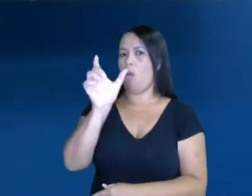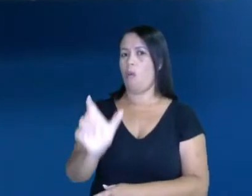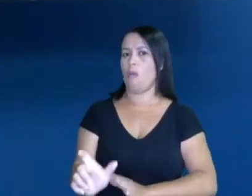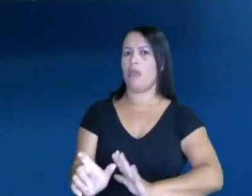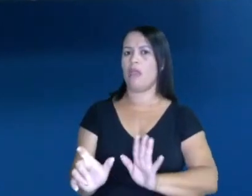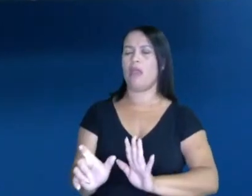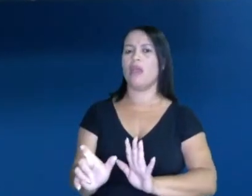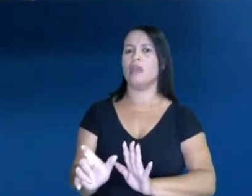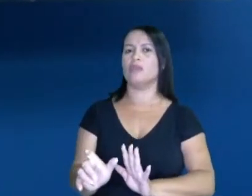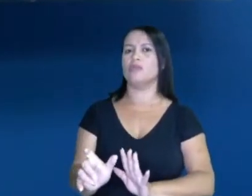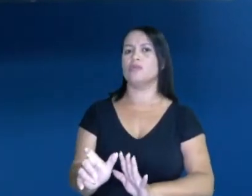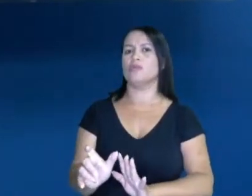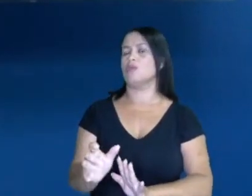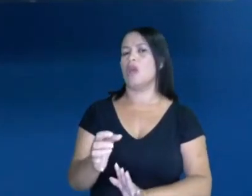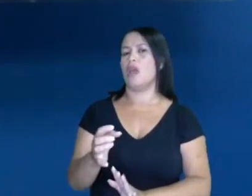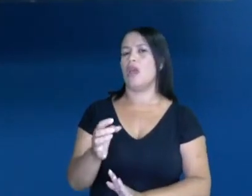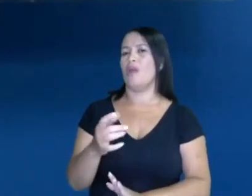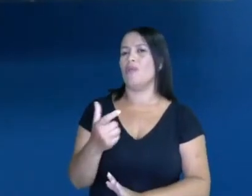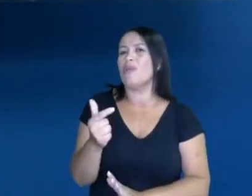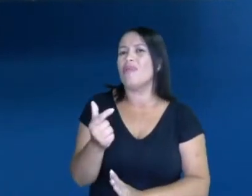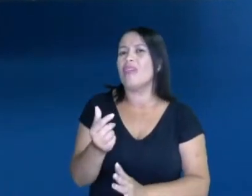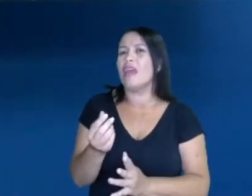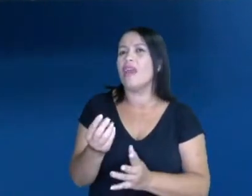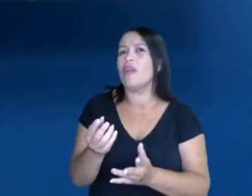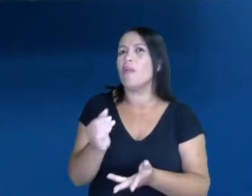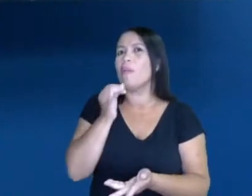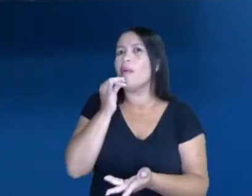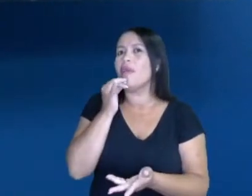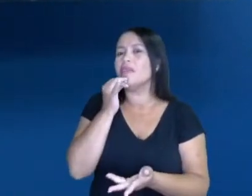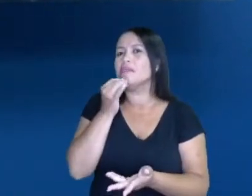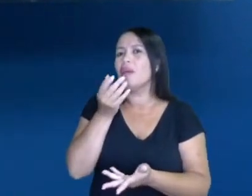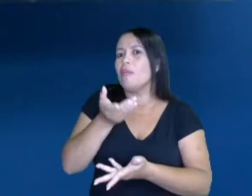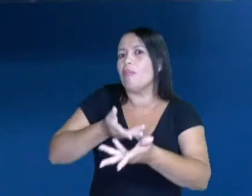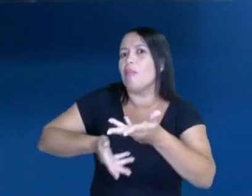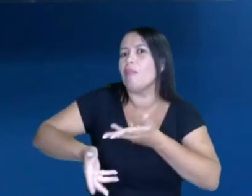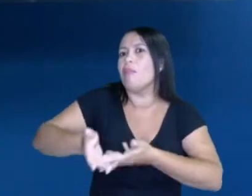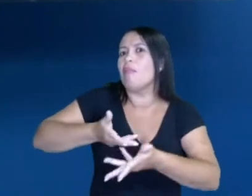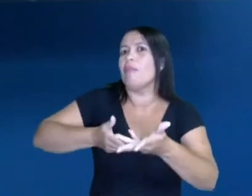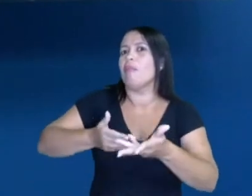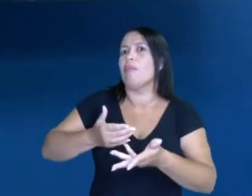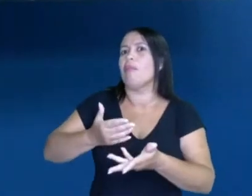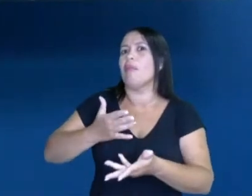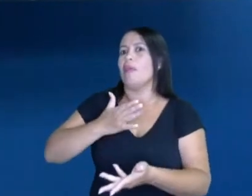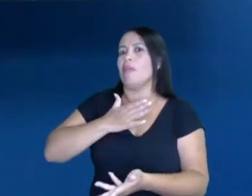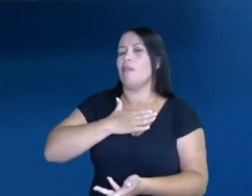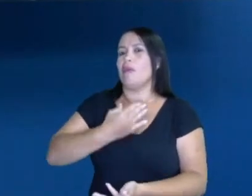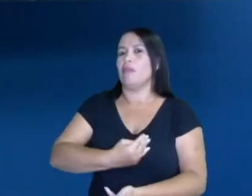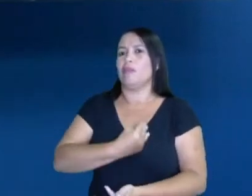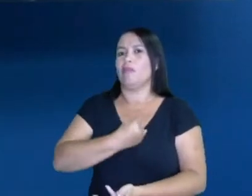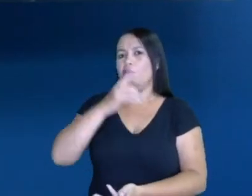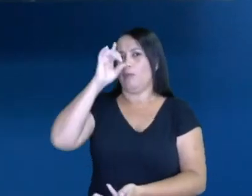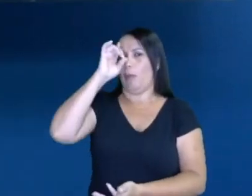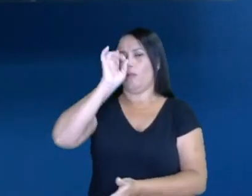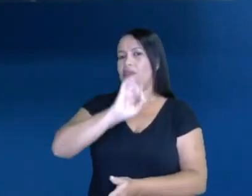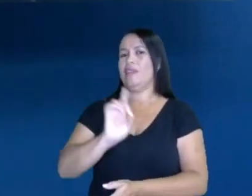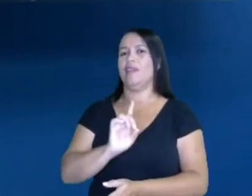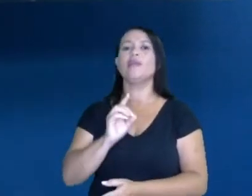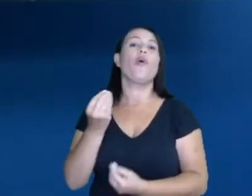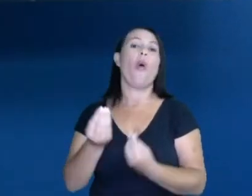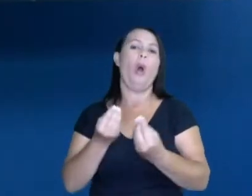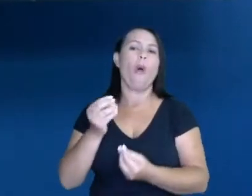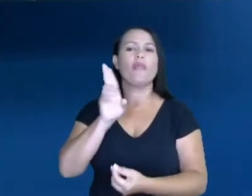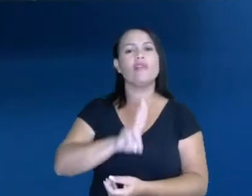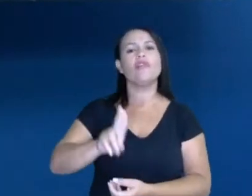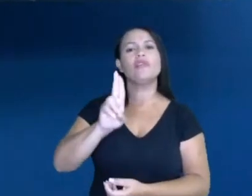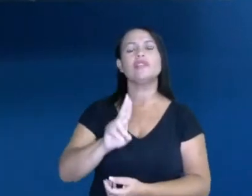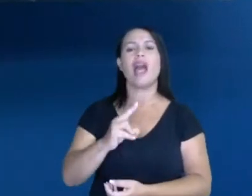desconhecida, ou seja, eu não tenho intimidade com aquela pessoa não faz parte do meu convívio, então eu vou